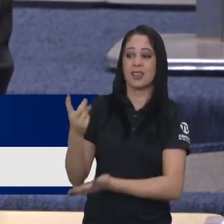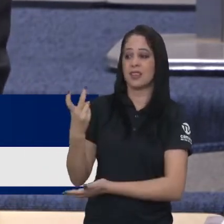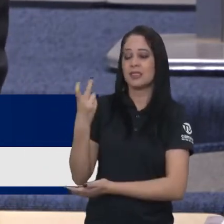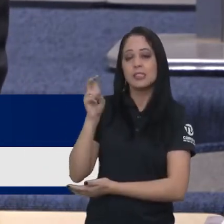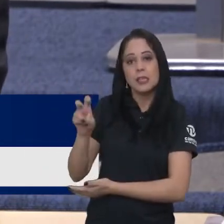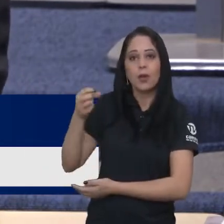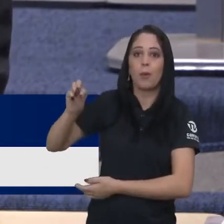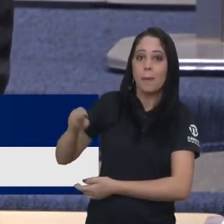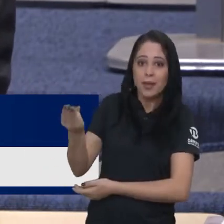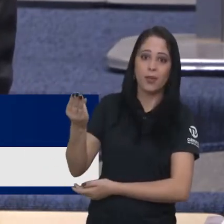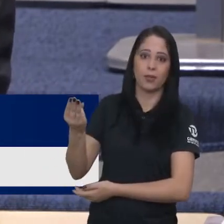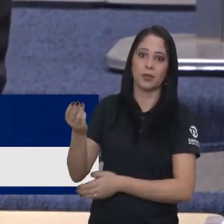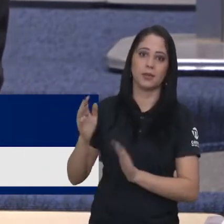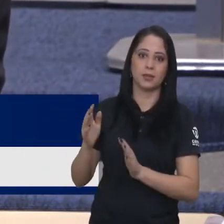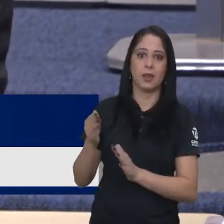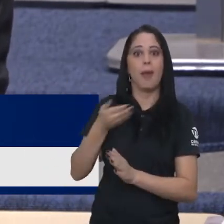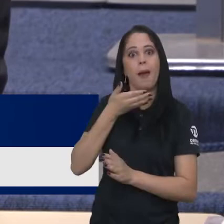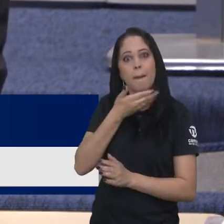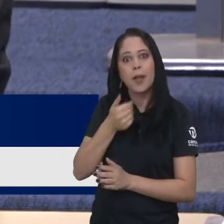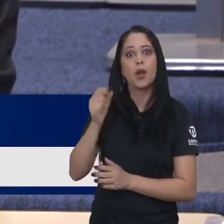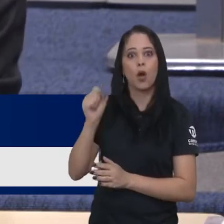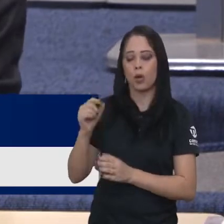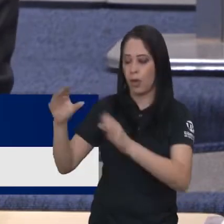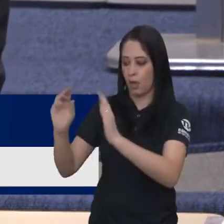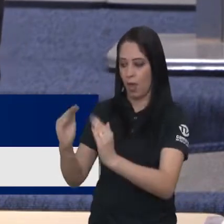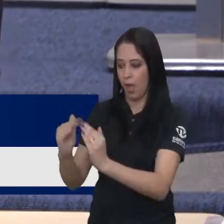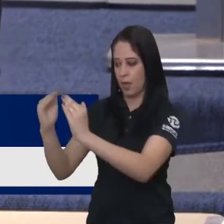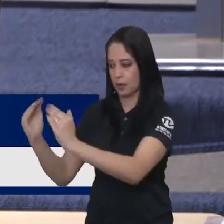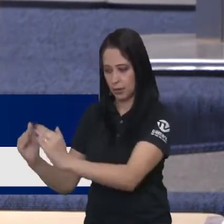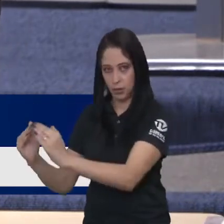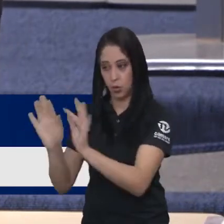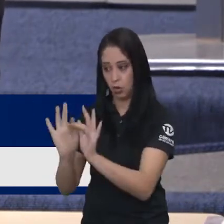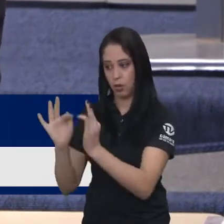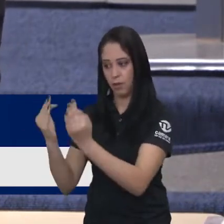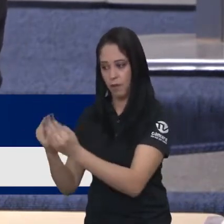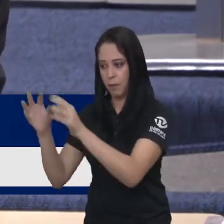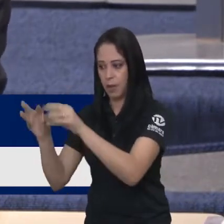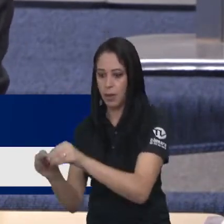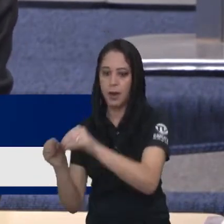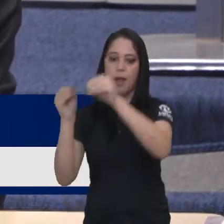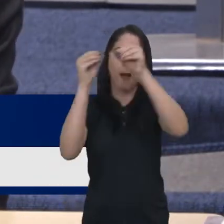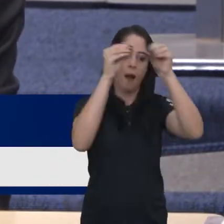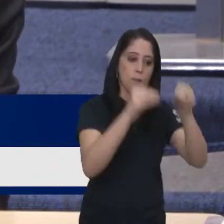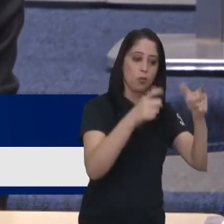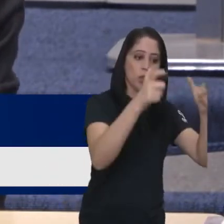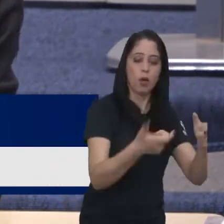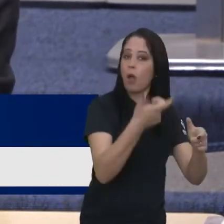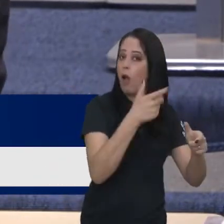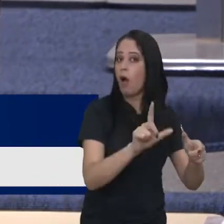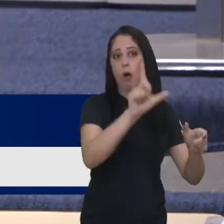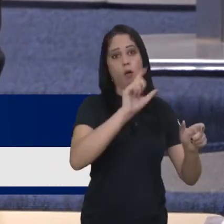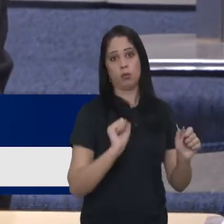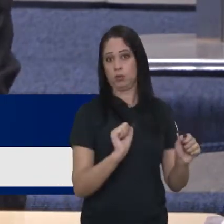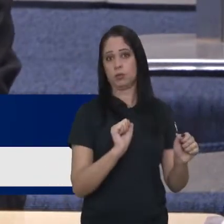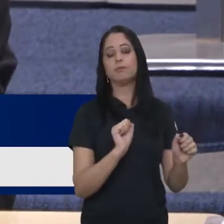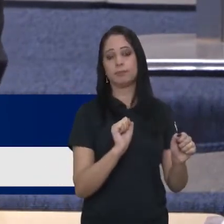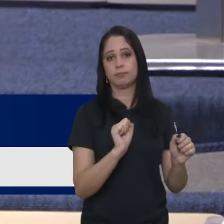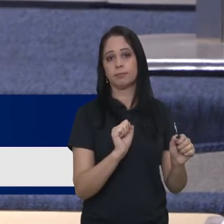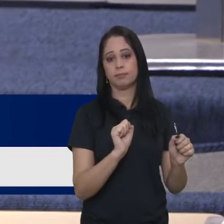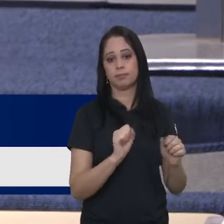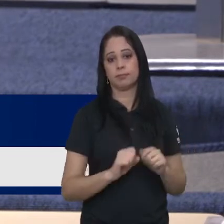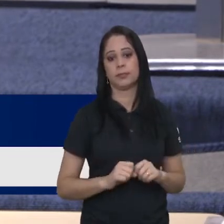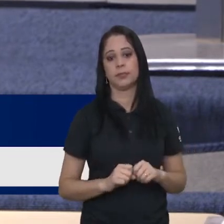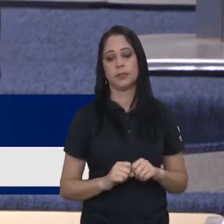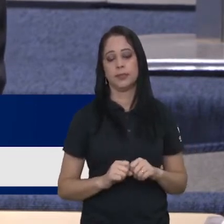Exatamente. Pega essas pessoas dentro desse processo de regularização, tira elas daqui e coloca elas em outro lugar, ou no bairro, ou no